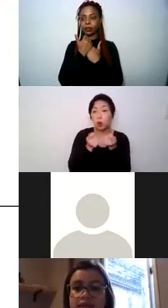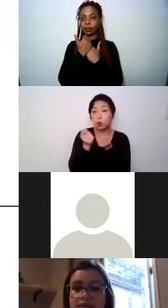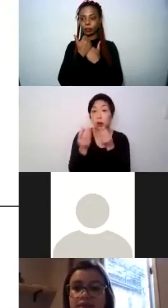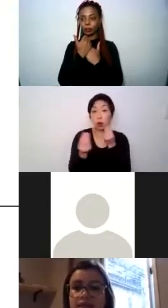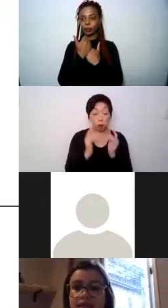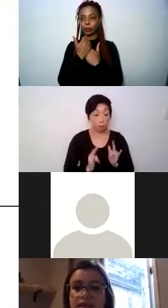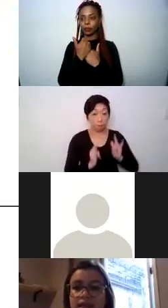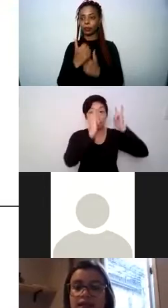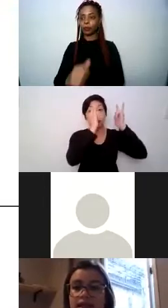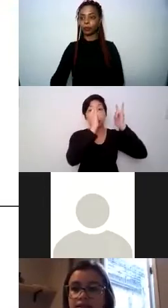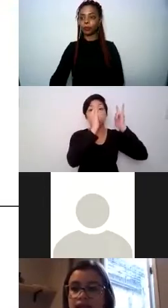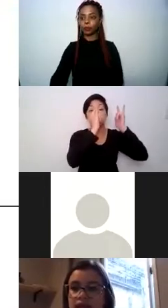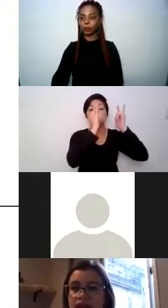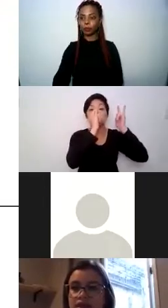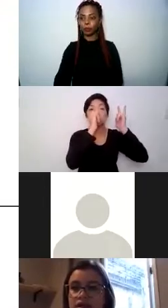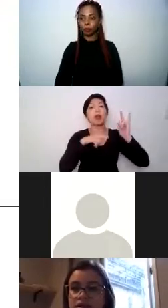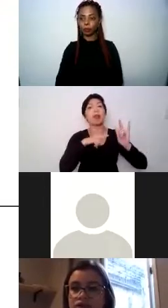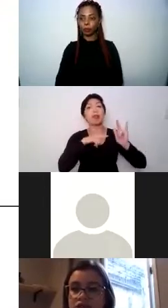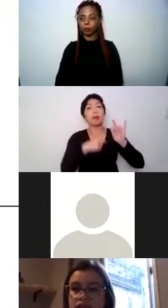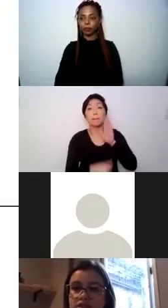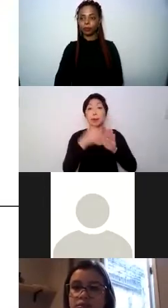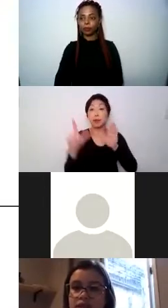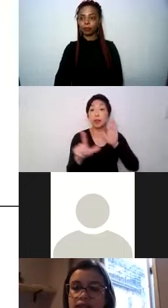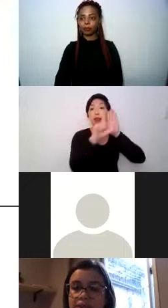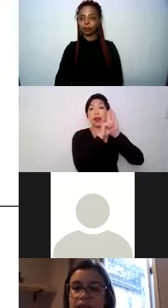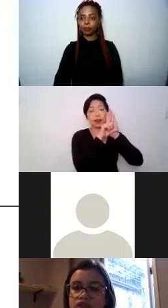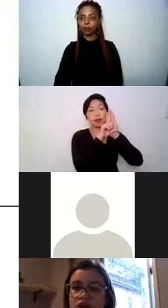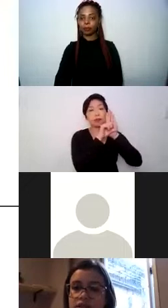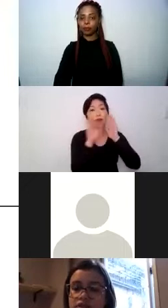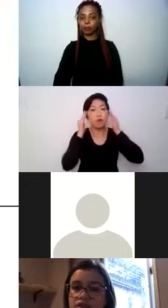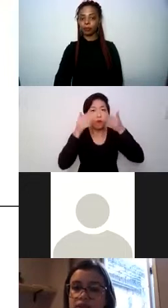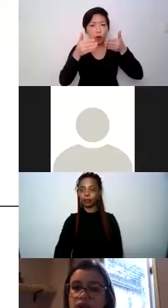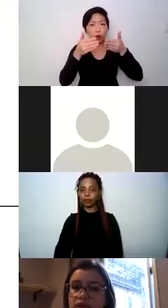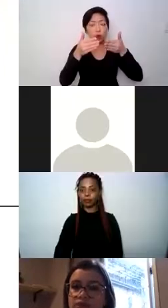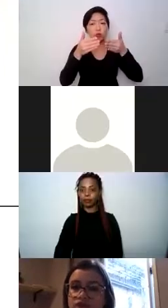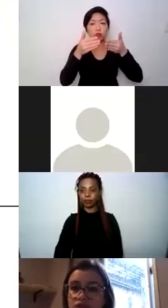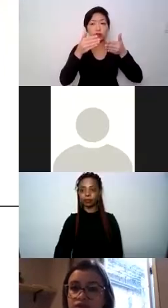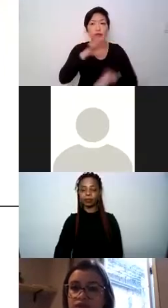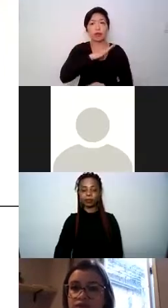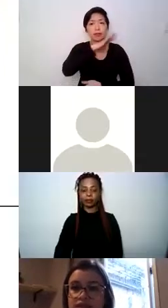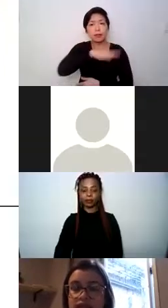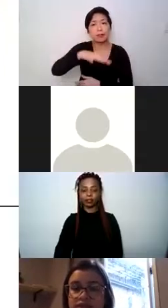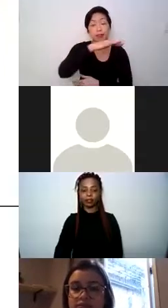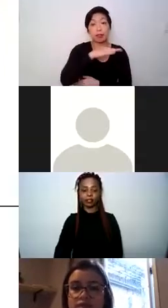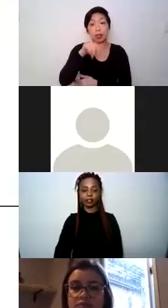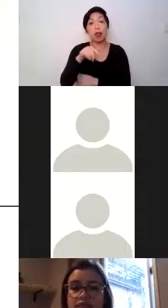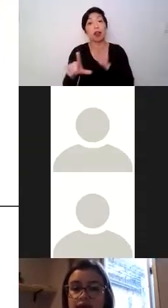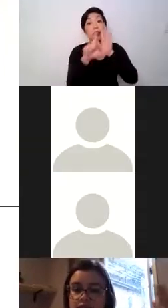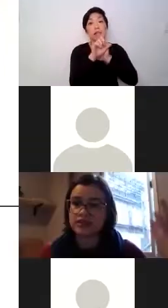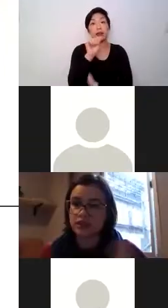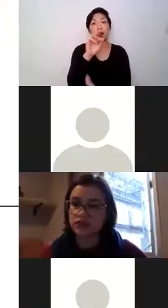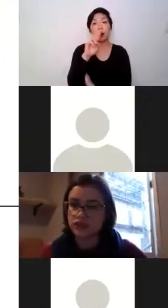estabelece a primeira lei, né, de legislação urbana, a Lei de Obras Arthur Saboia, em 1929. Então, essa lei, ela vai